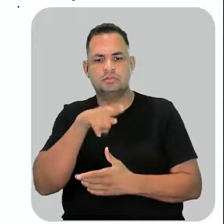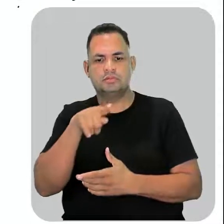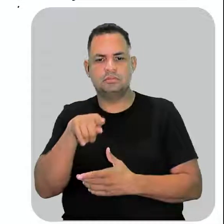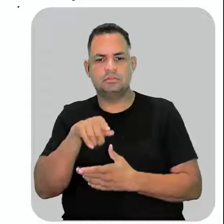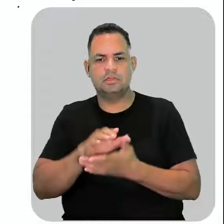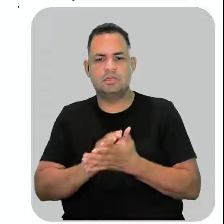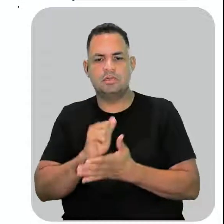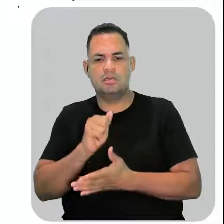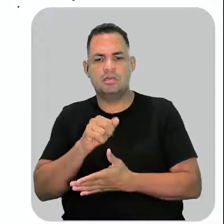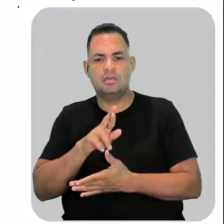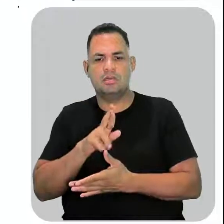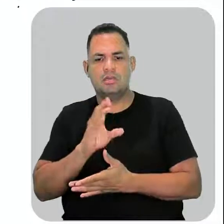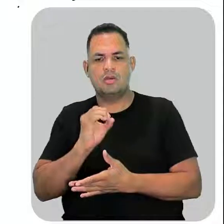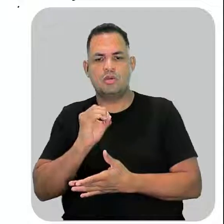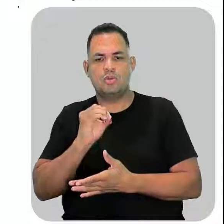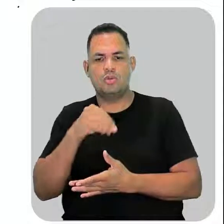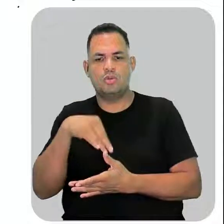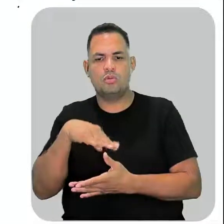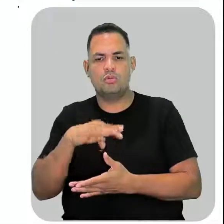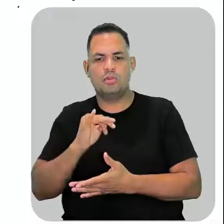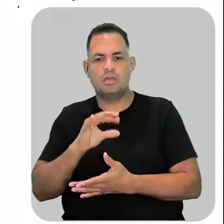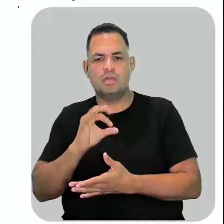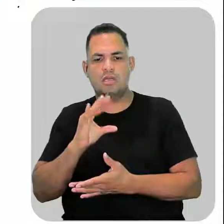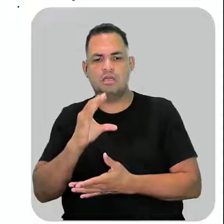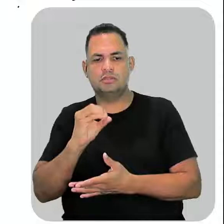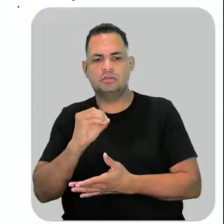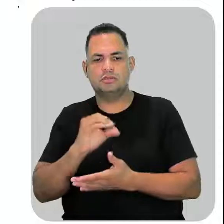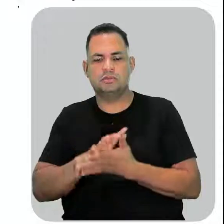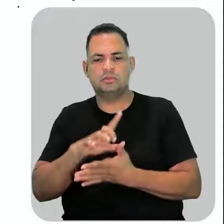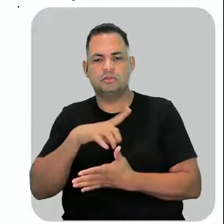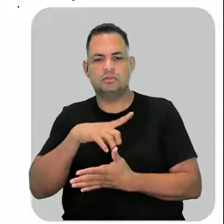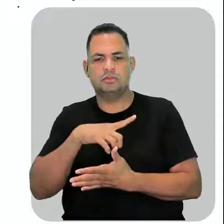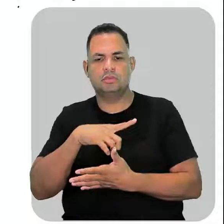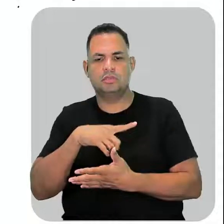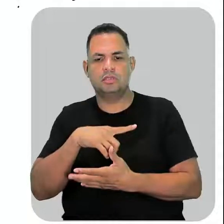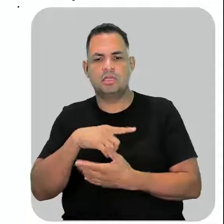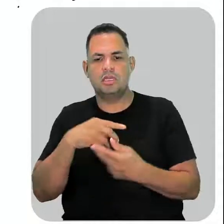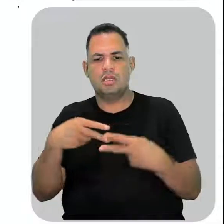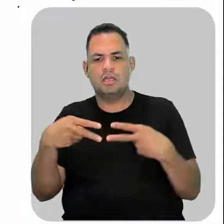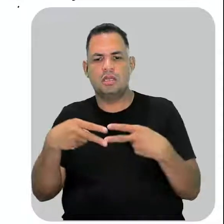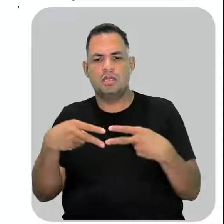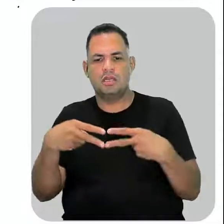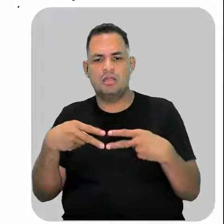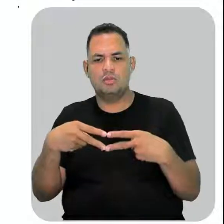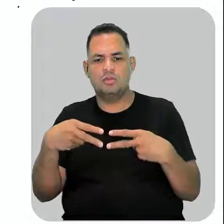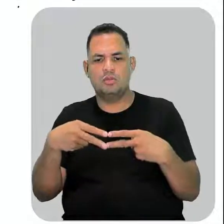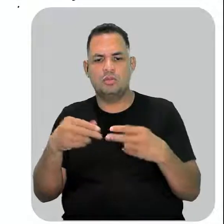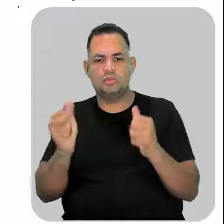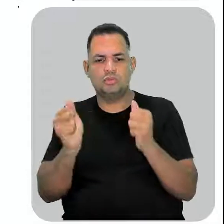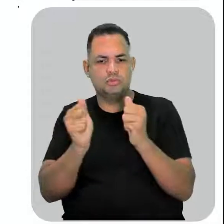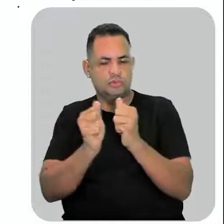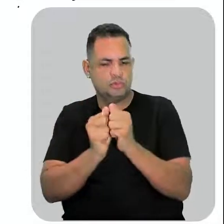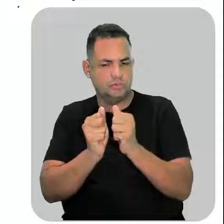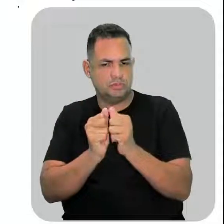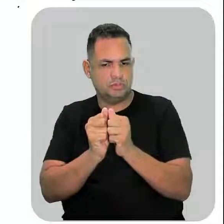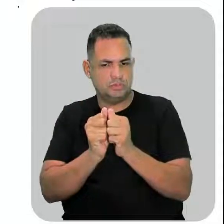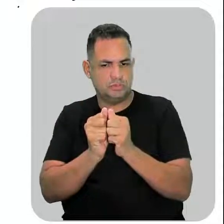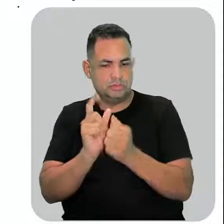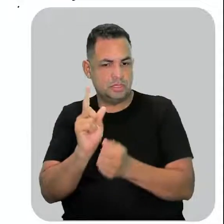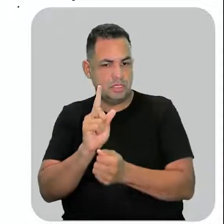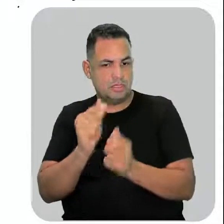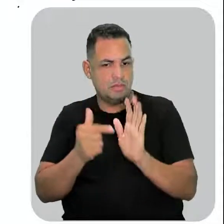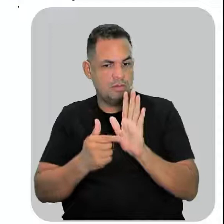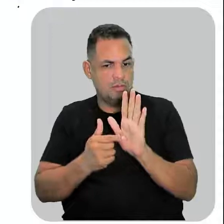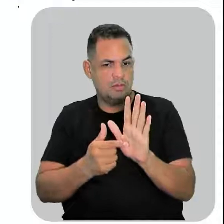que dentro de cada anel aromático desse, nós temos ligações duplas conjugadas, que não está sendo mostrada